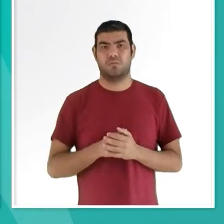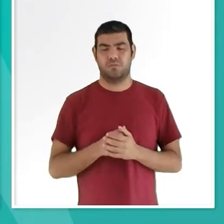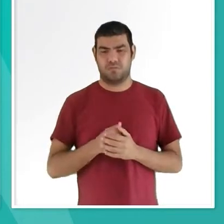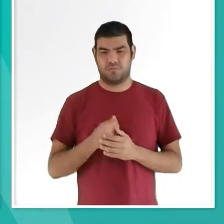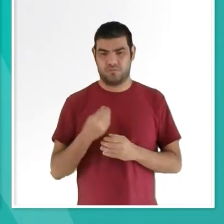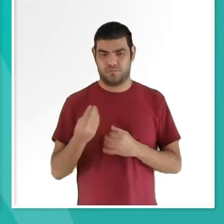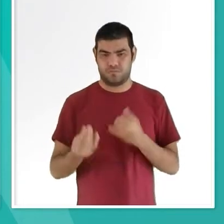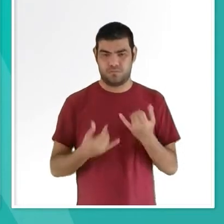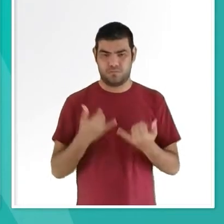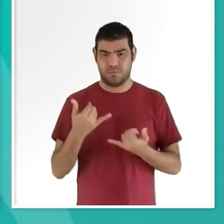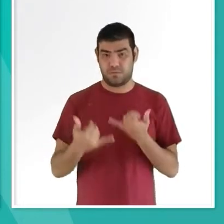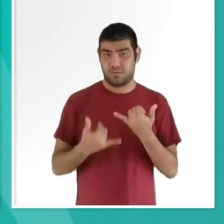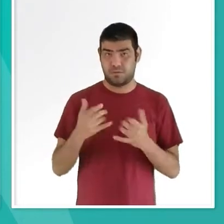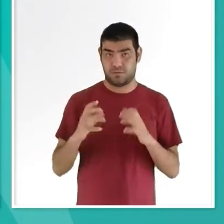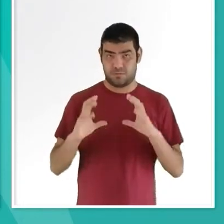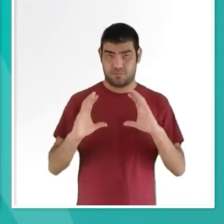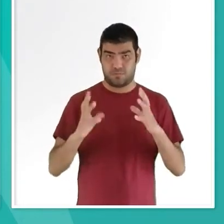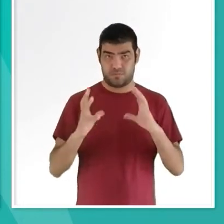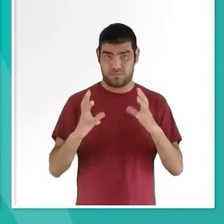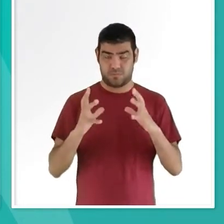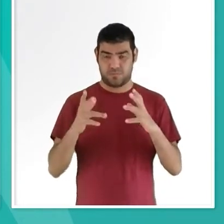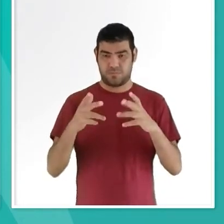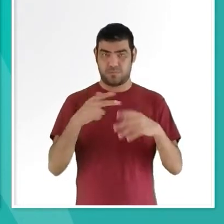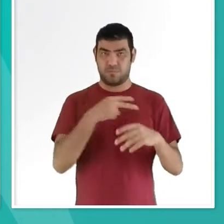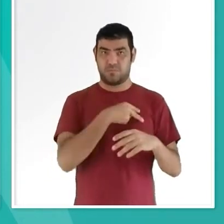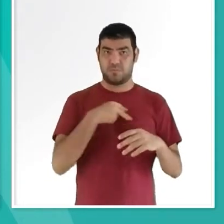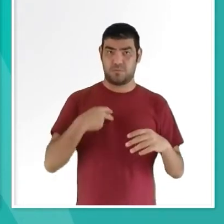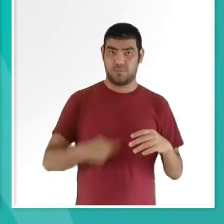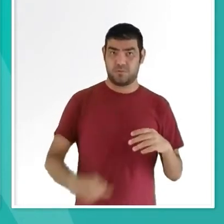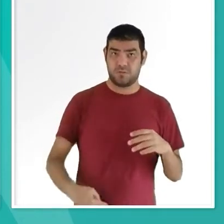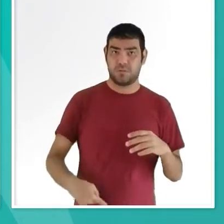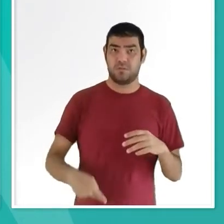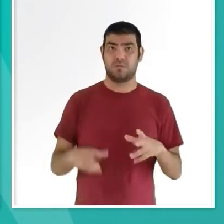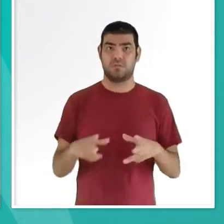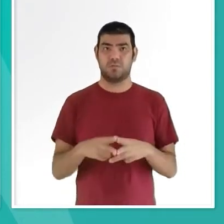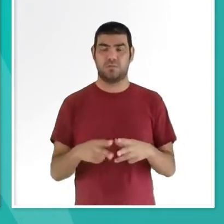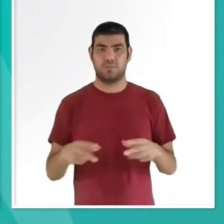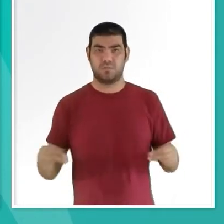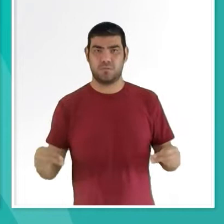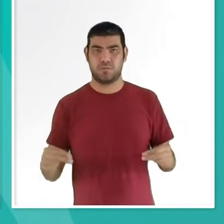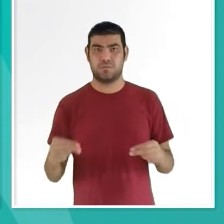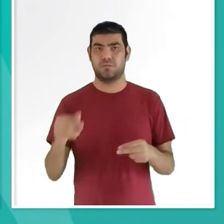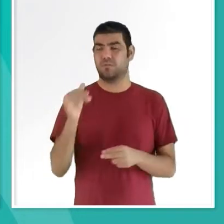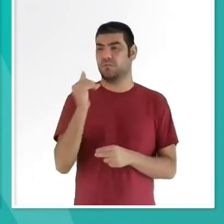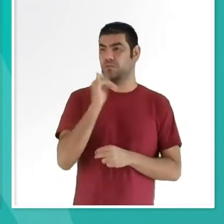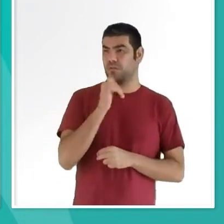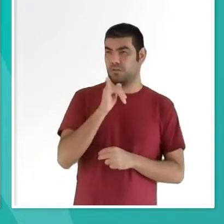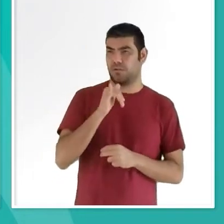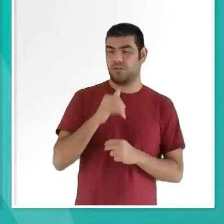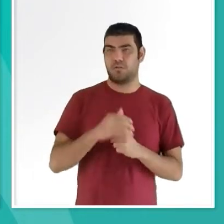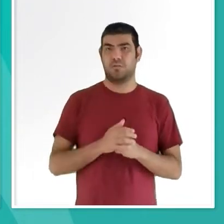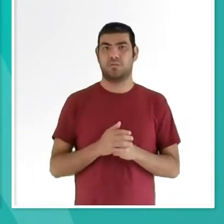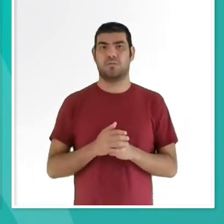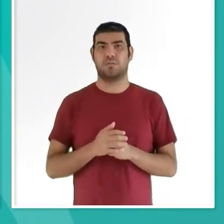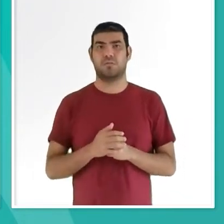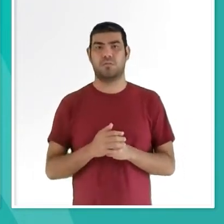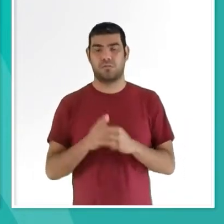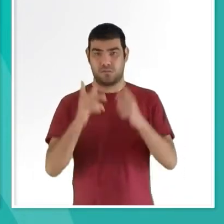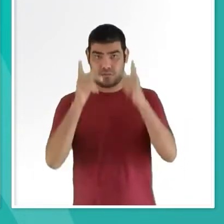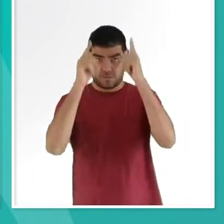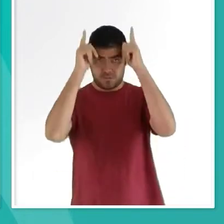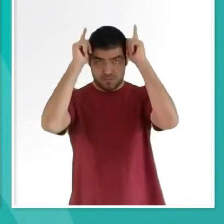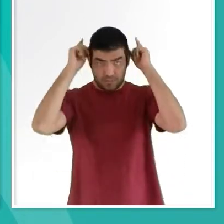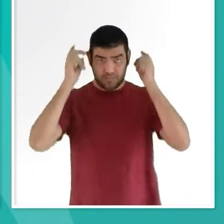Então, chineses, japoneses, italianos, os gregos antigos, né, os